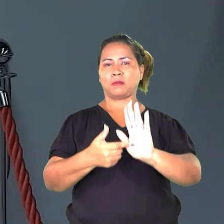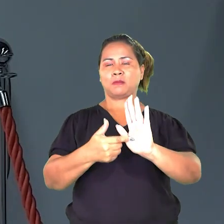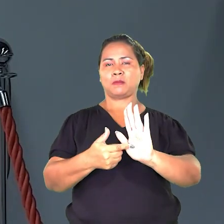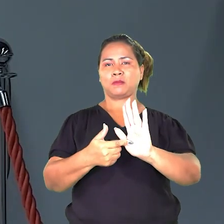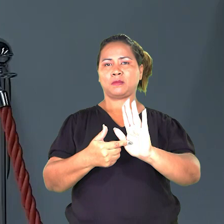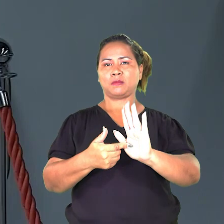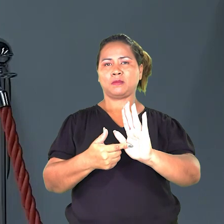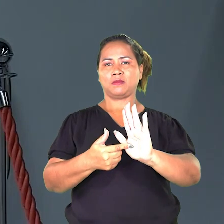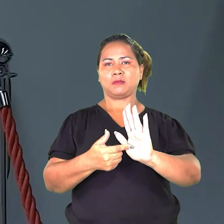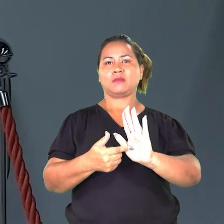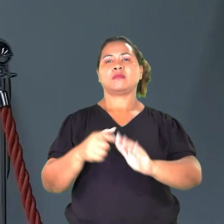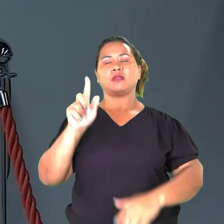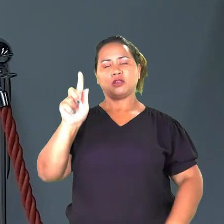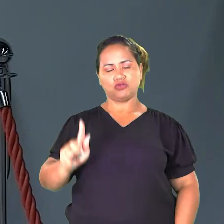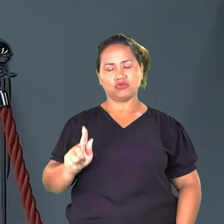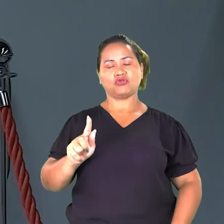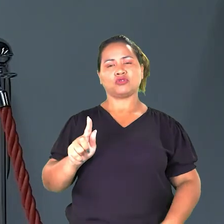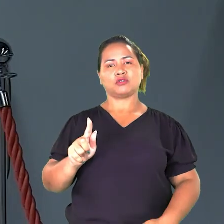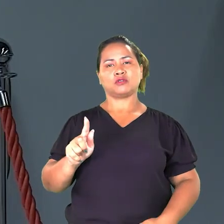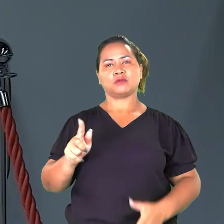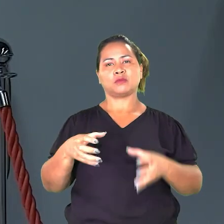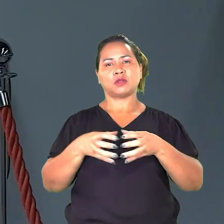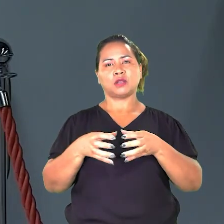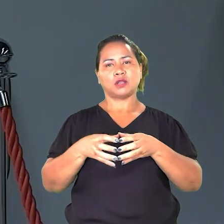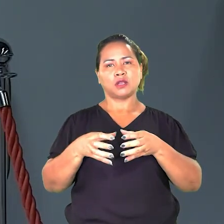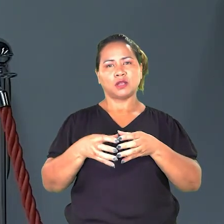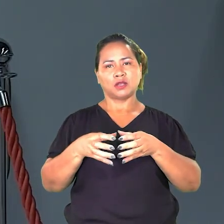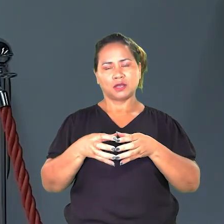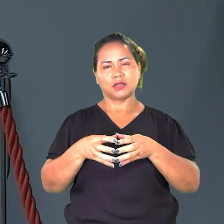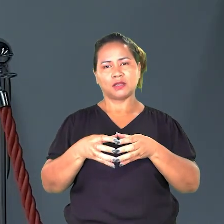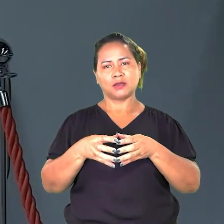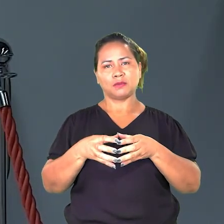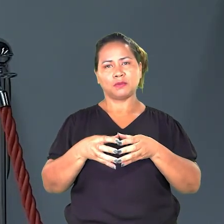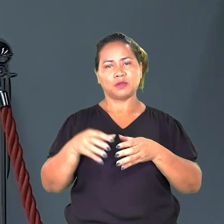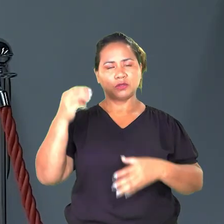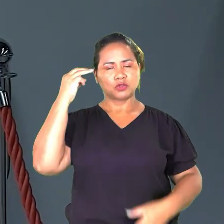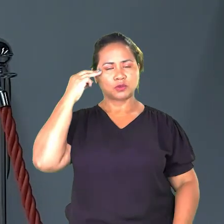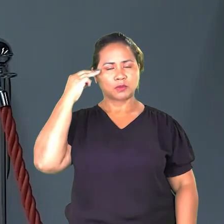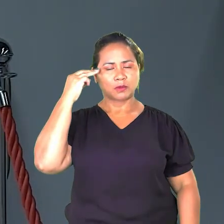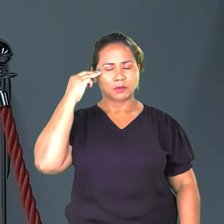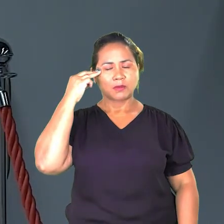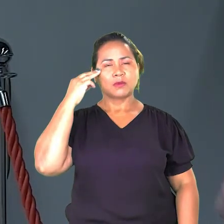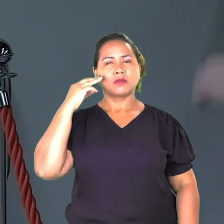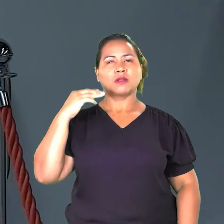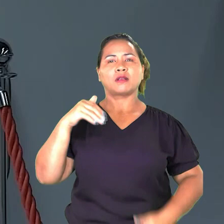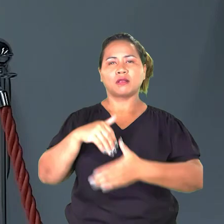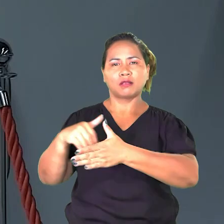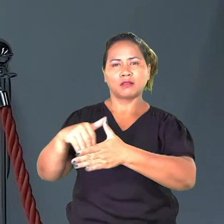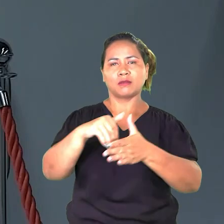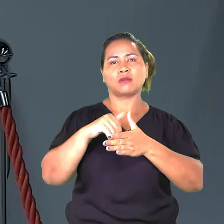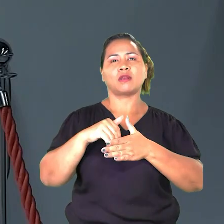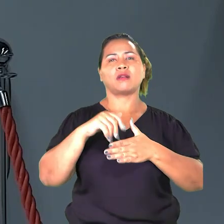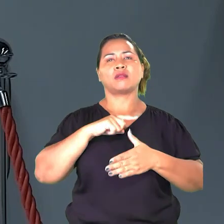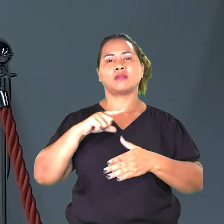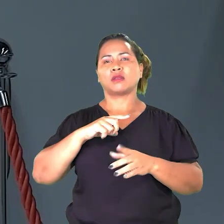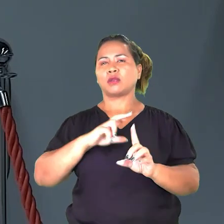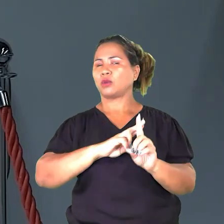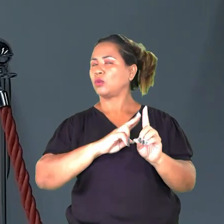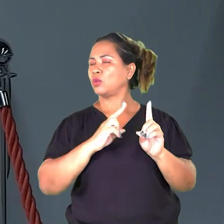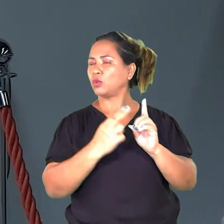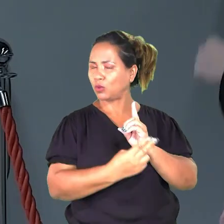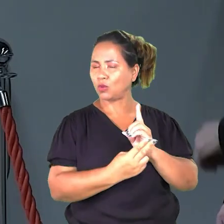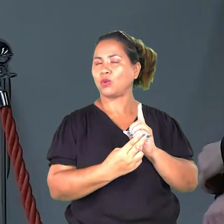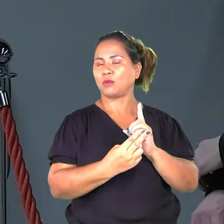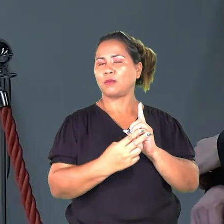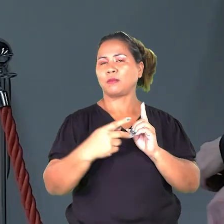do país. Fiz questão absoluta de que esse espaço museológico será gerido pelo Centro de Memória